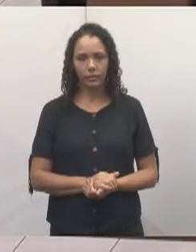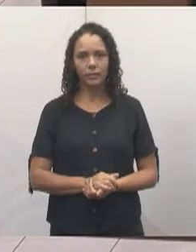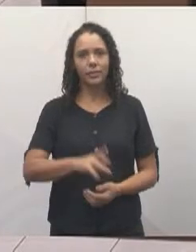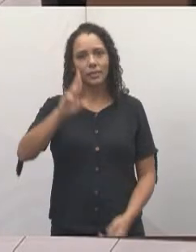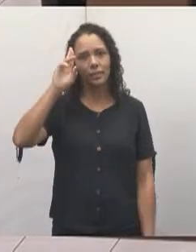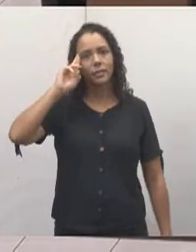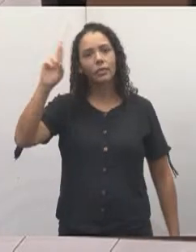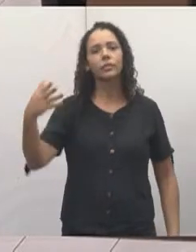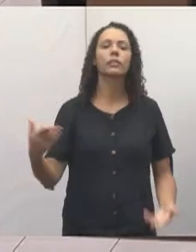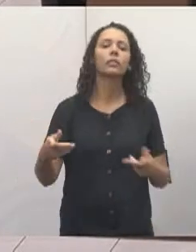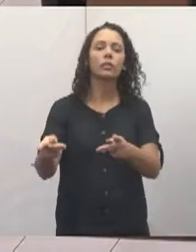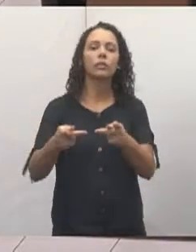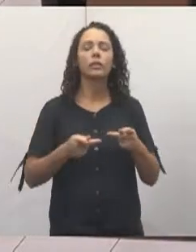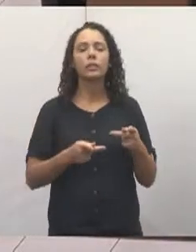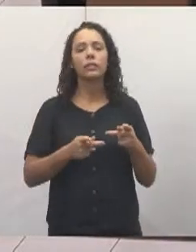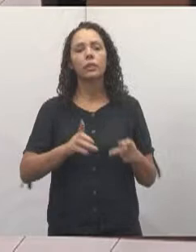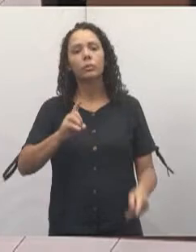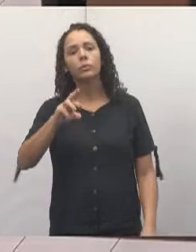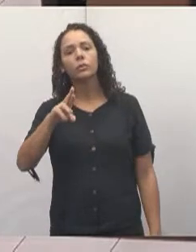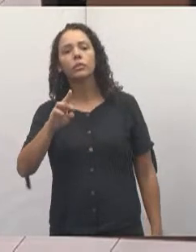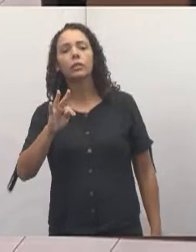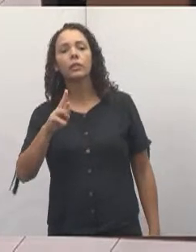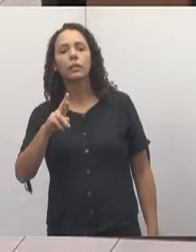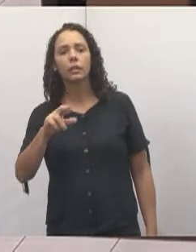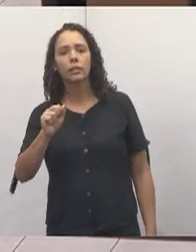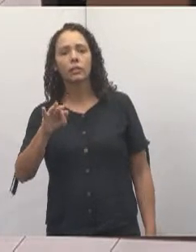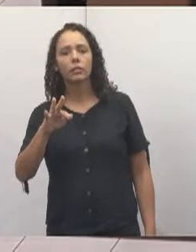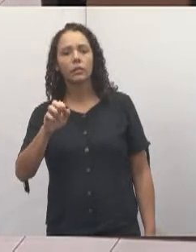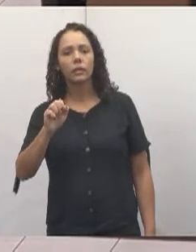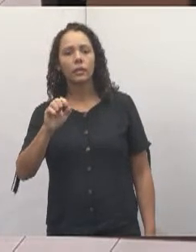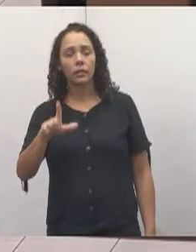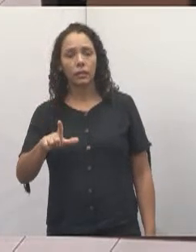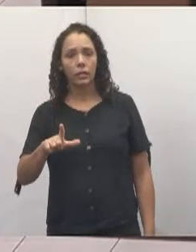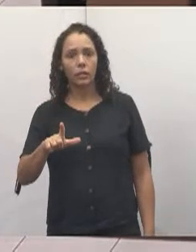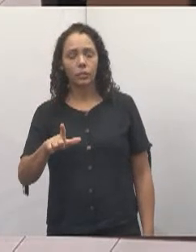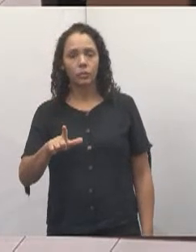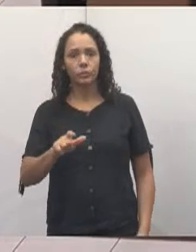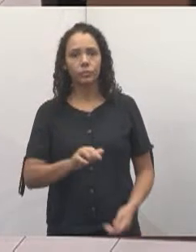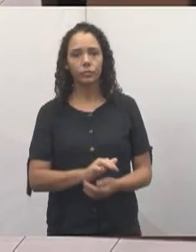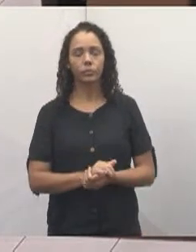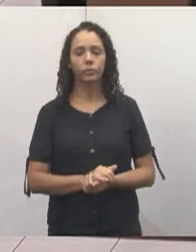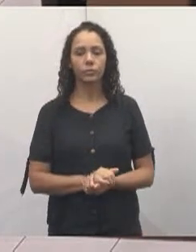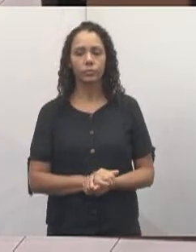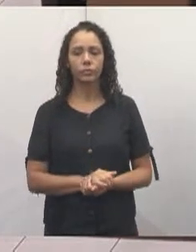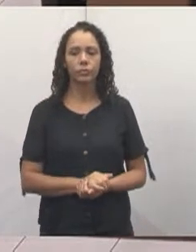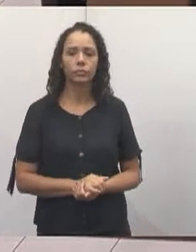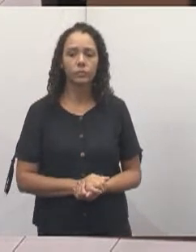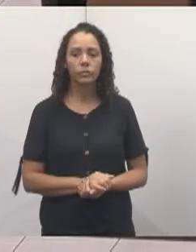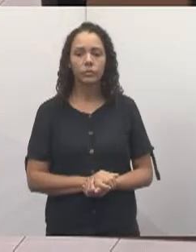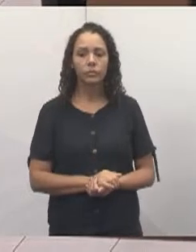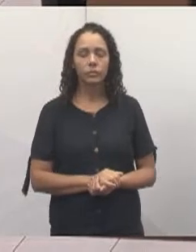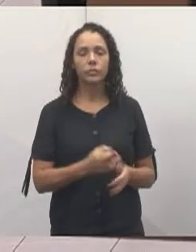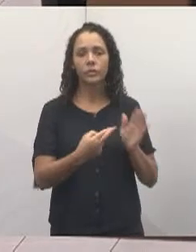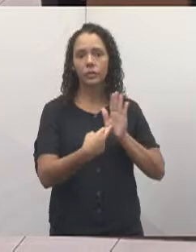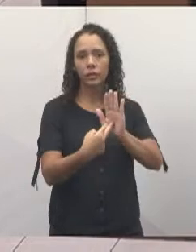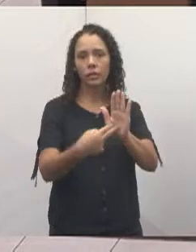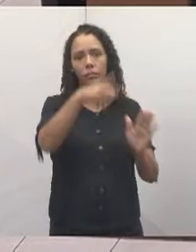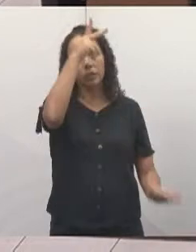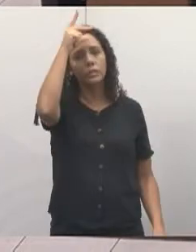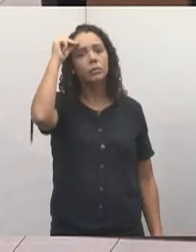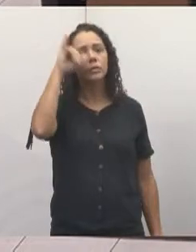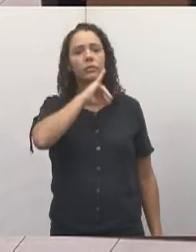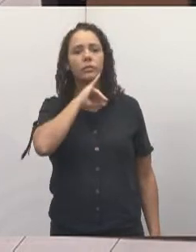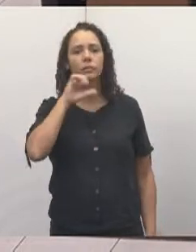Senhoras e senhores, convidamos agora o Dr. Rafael Apone de Figueiredo Rocha, subprocurador judicial do nosso município, que representa aqui o nosso